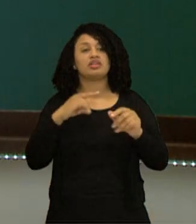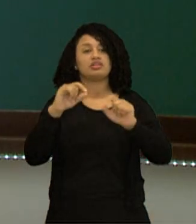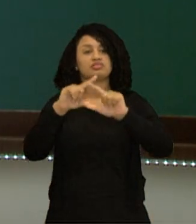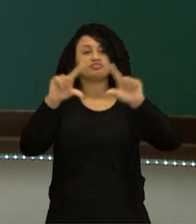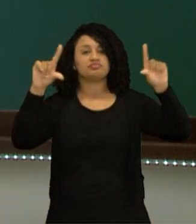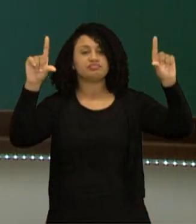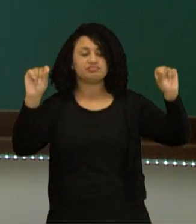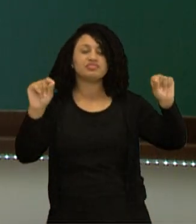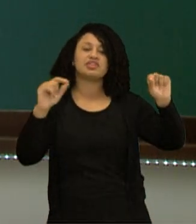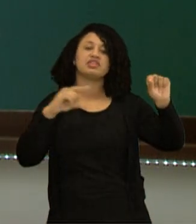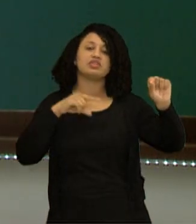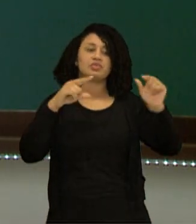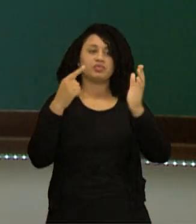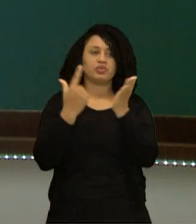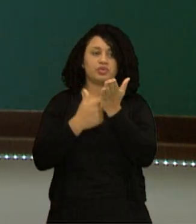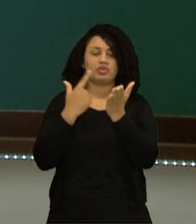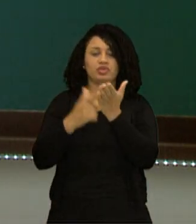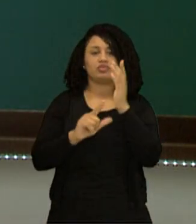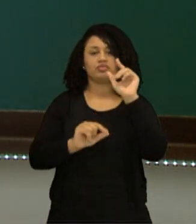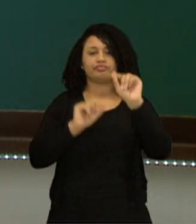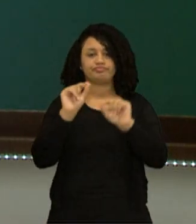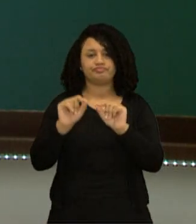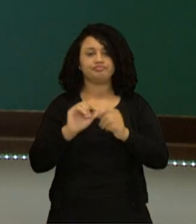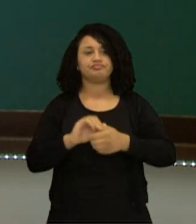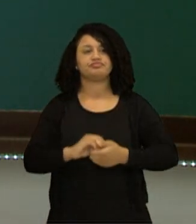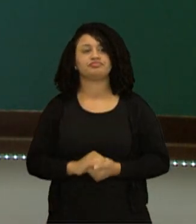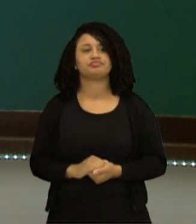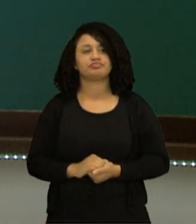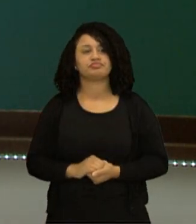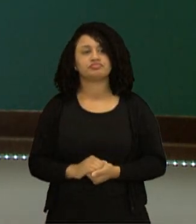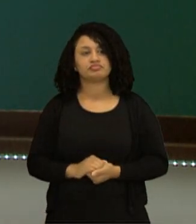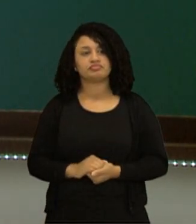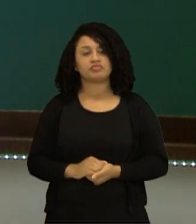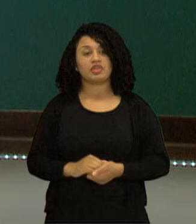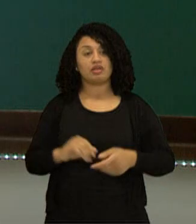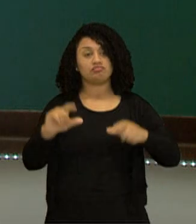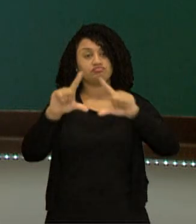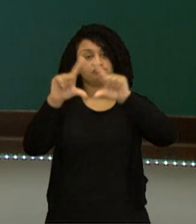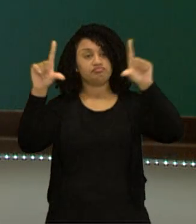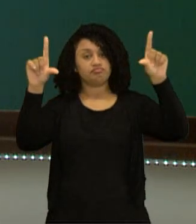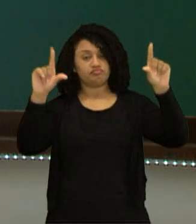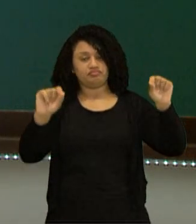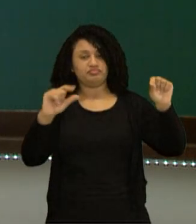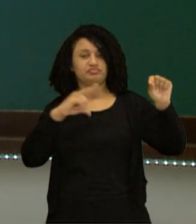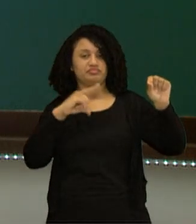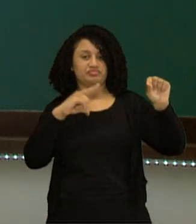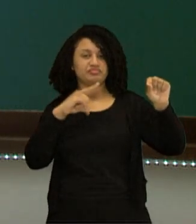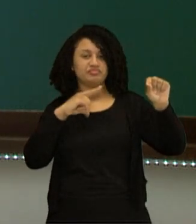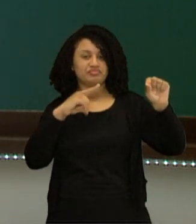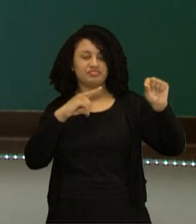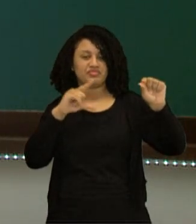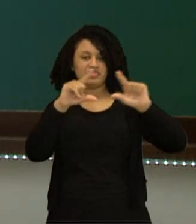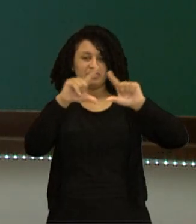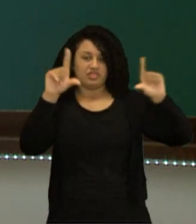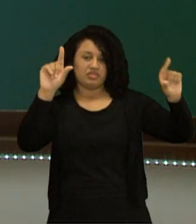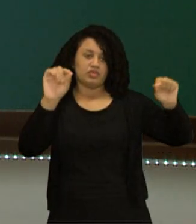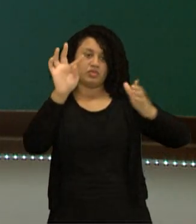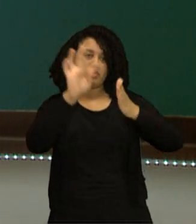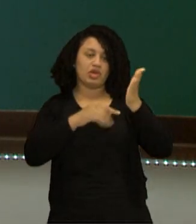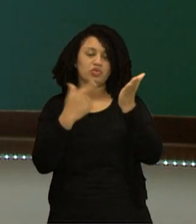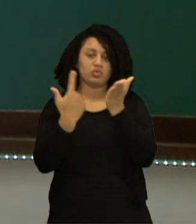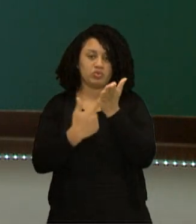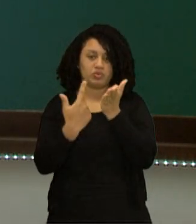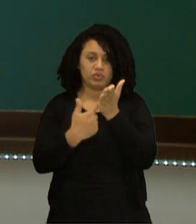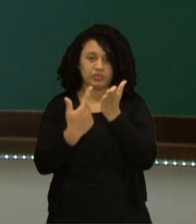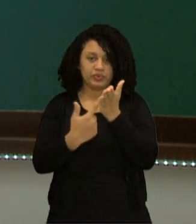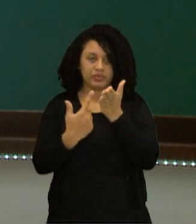algumas partes do livro, tá? Então olha lá. Because he's a nice kid, I always answer. And